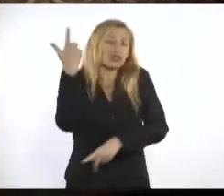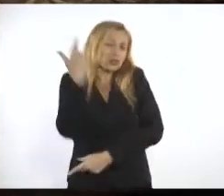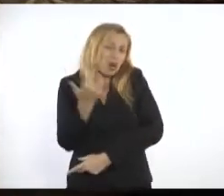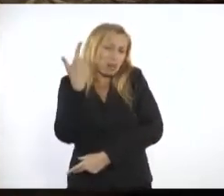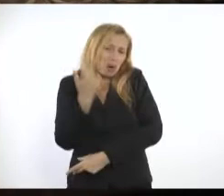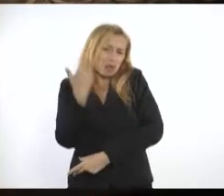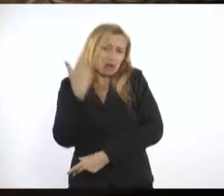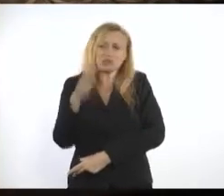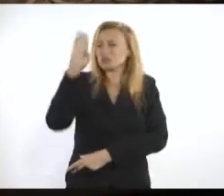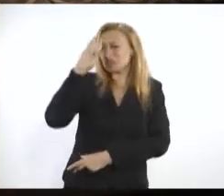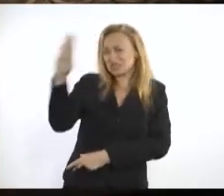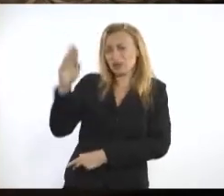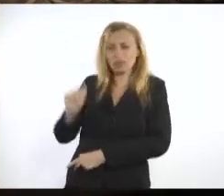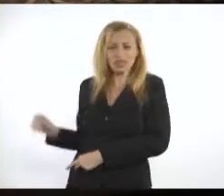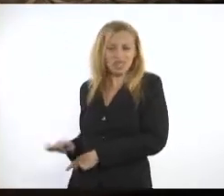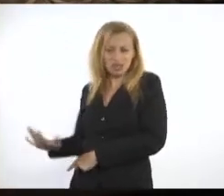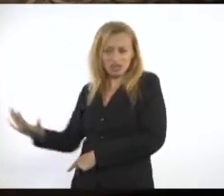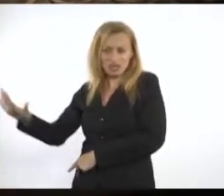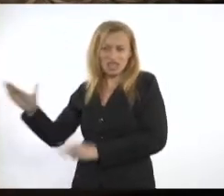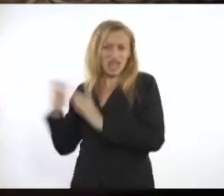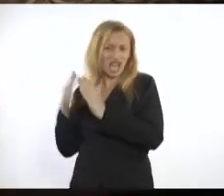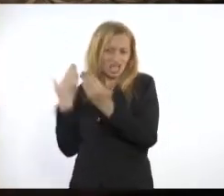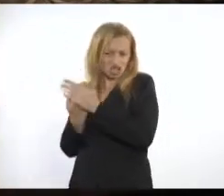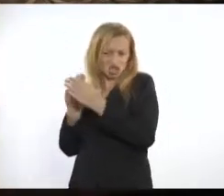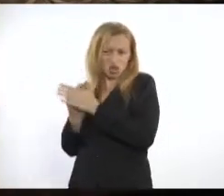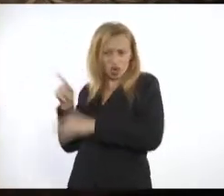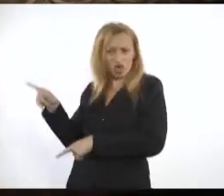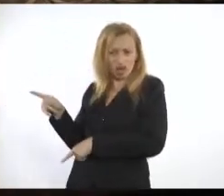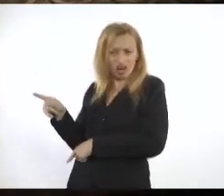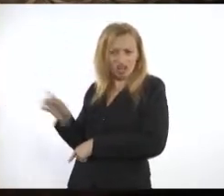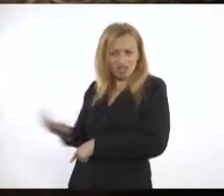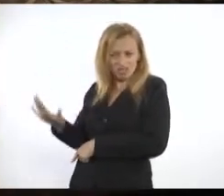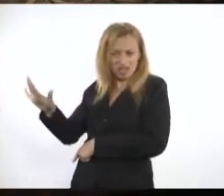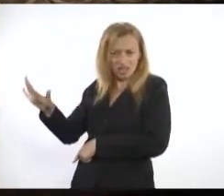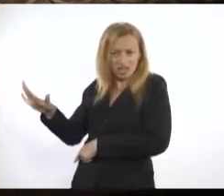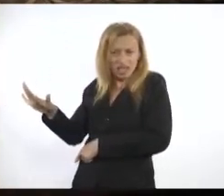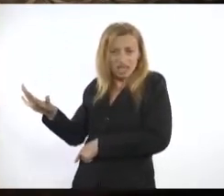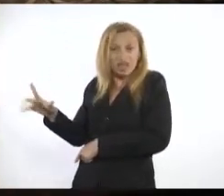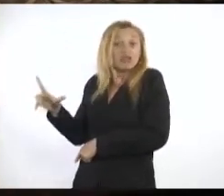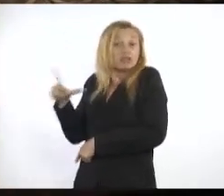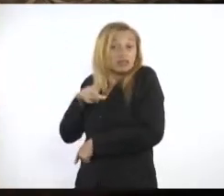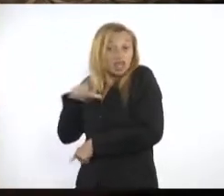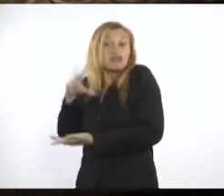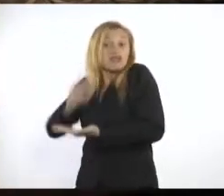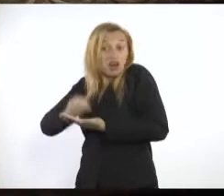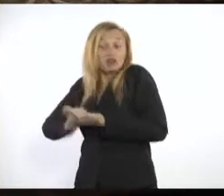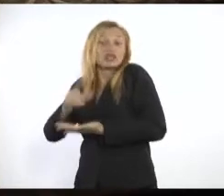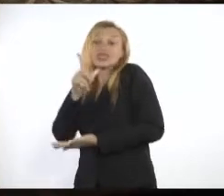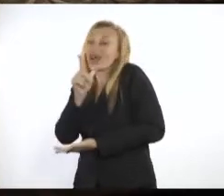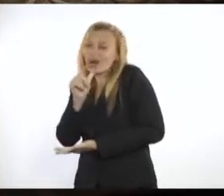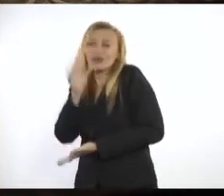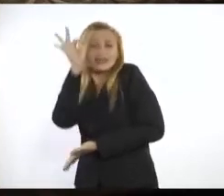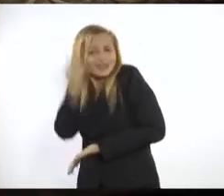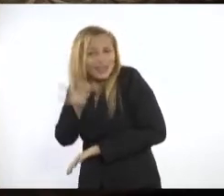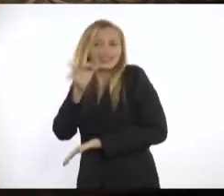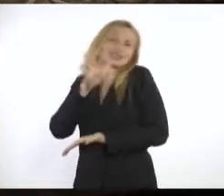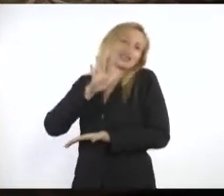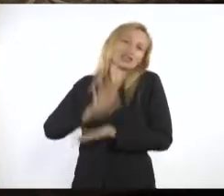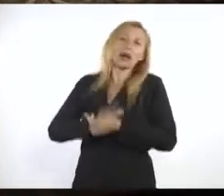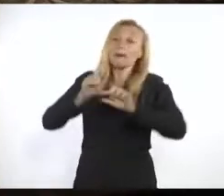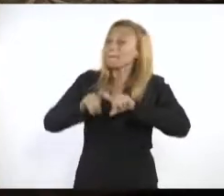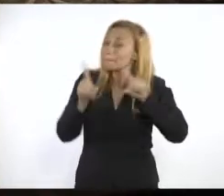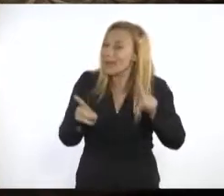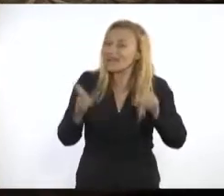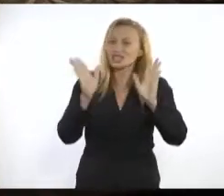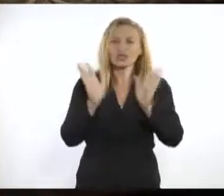principalmente as favelas, as escolas das favelas, muitas vezes tem a falta d'água concreta. Mas